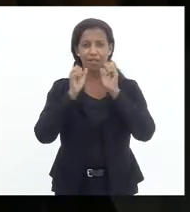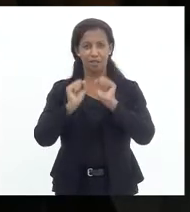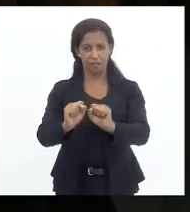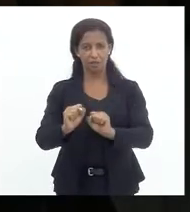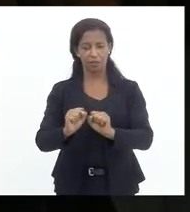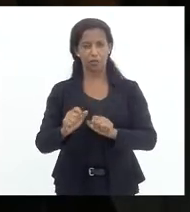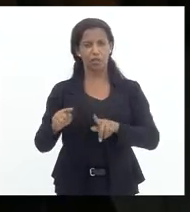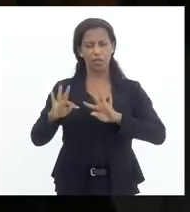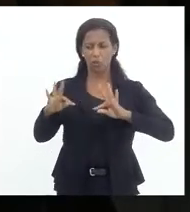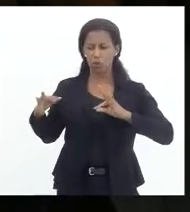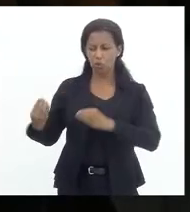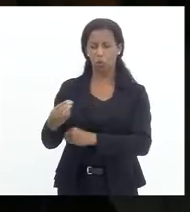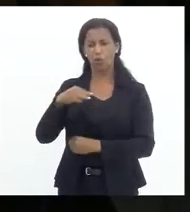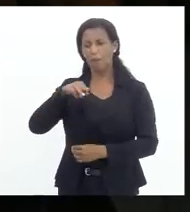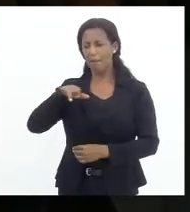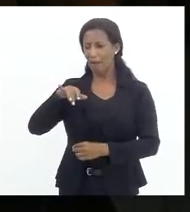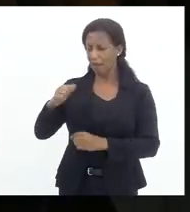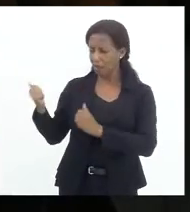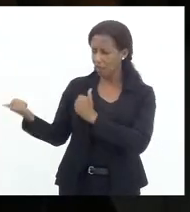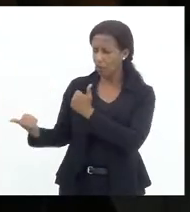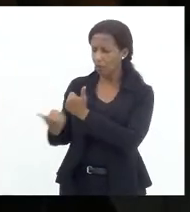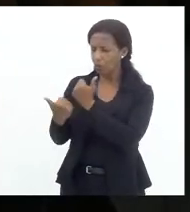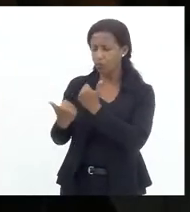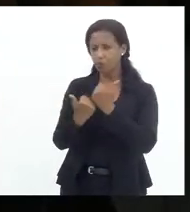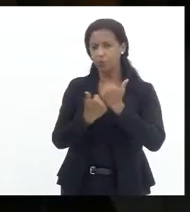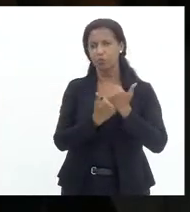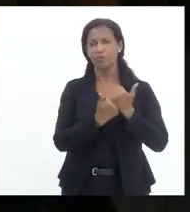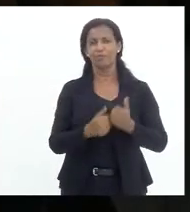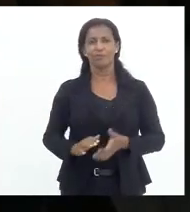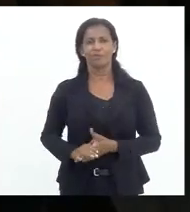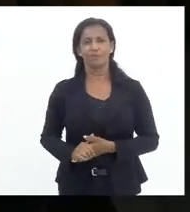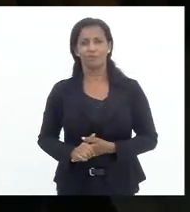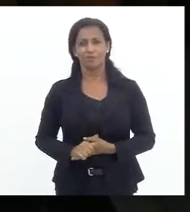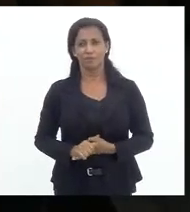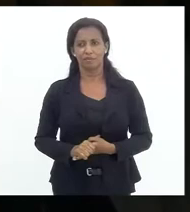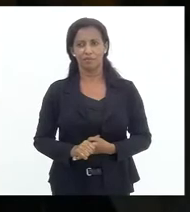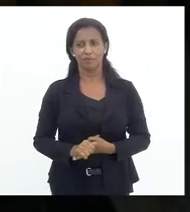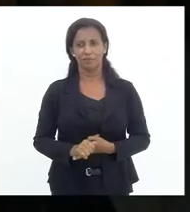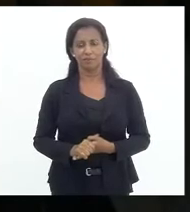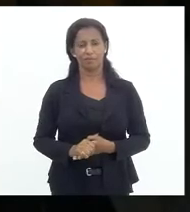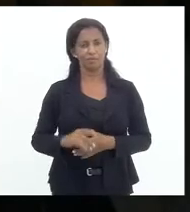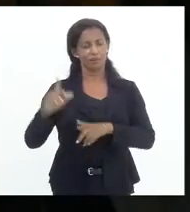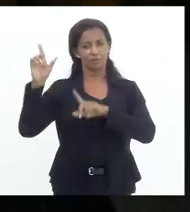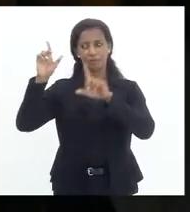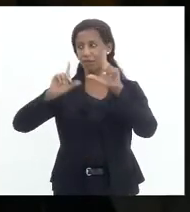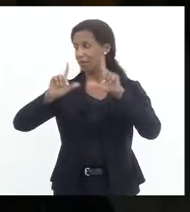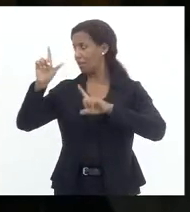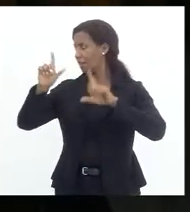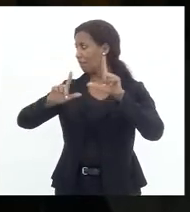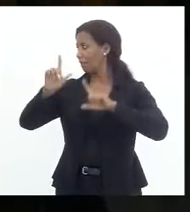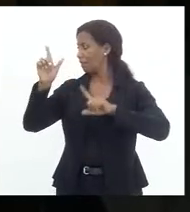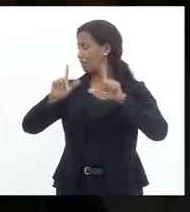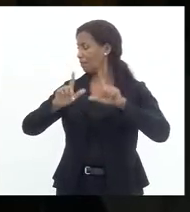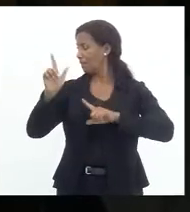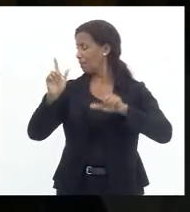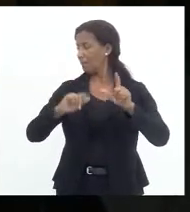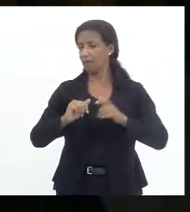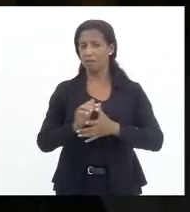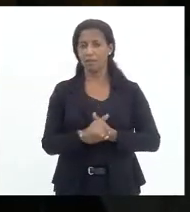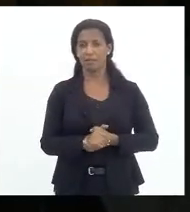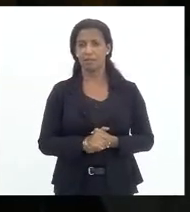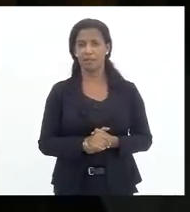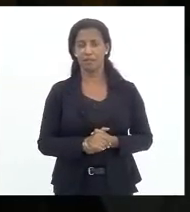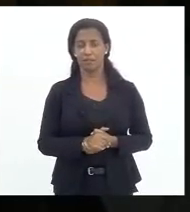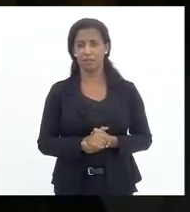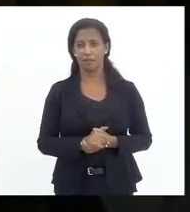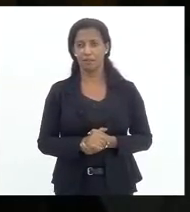mesa Nossa nosso querido Marquinhos assessorias parlamentares aqui presentes imprensa trabalhadores da casa em geral